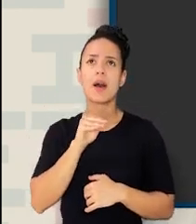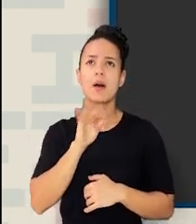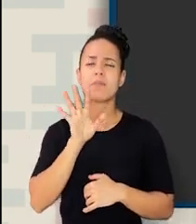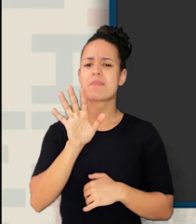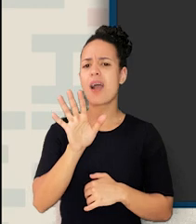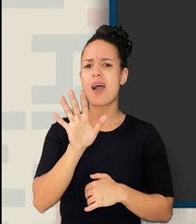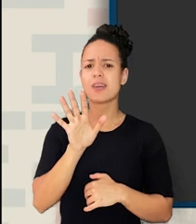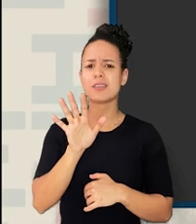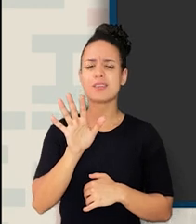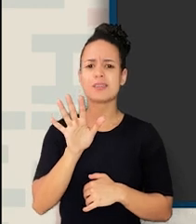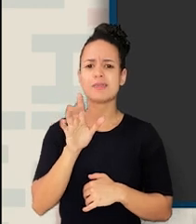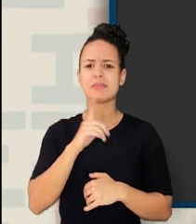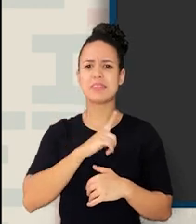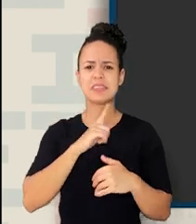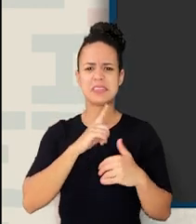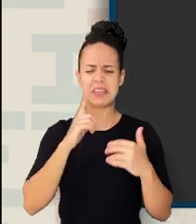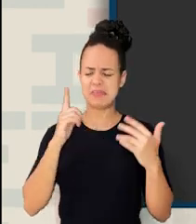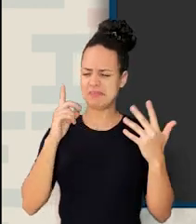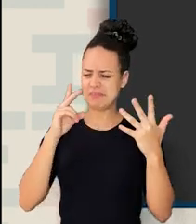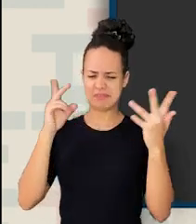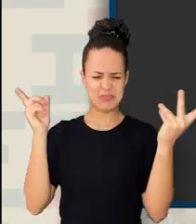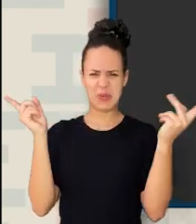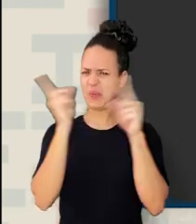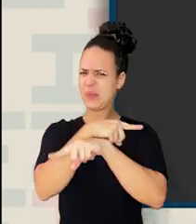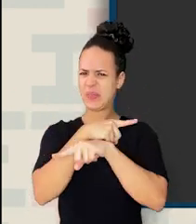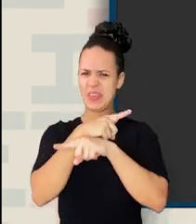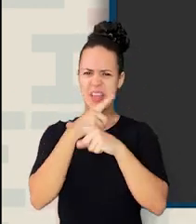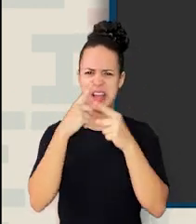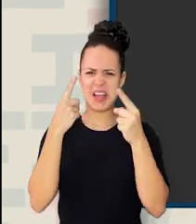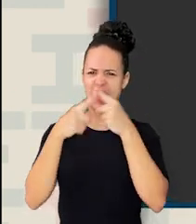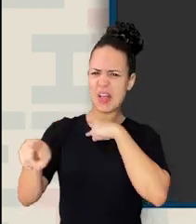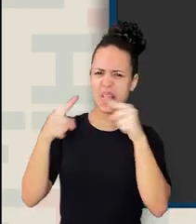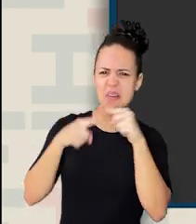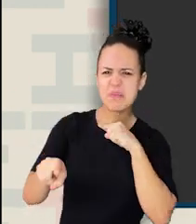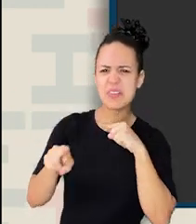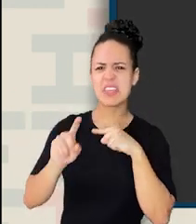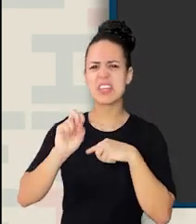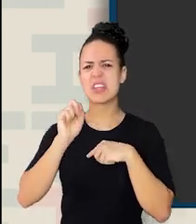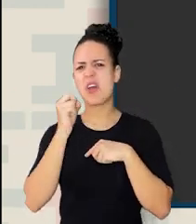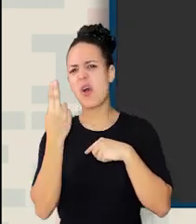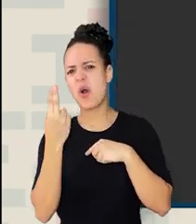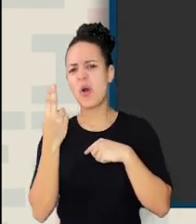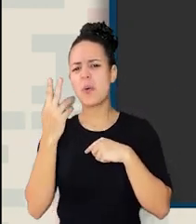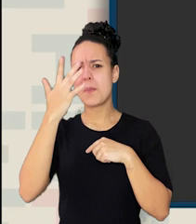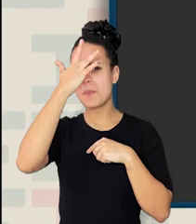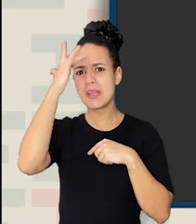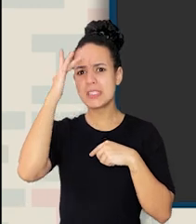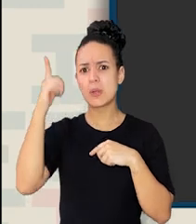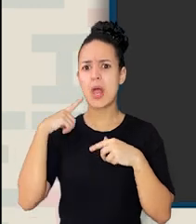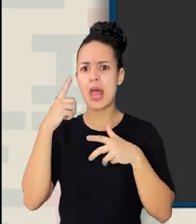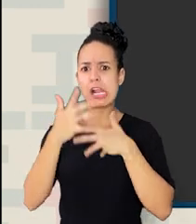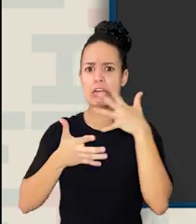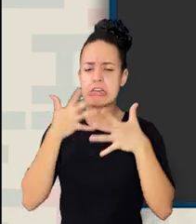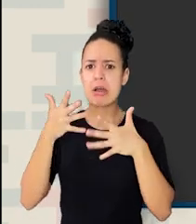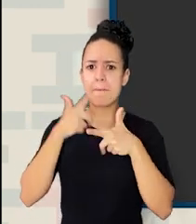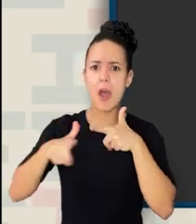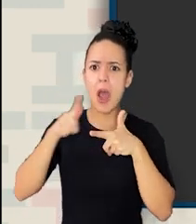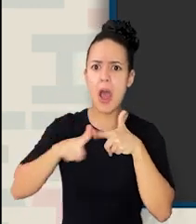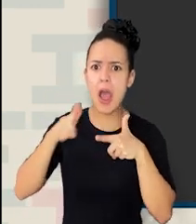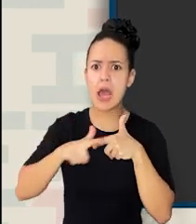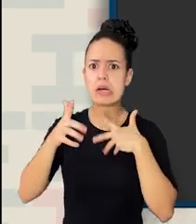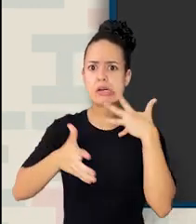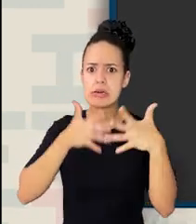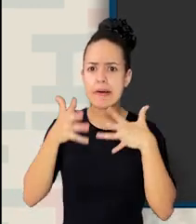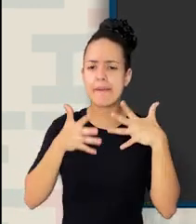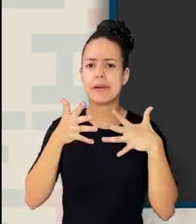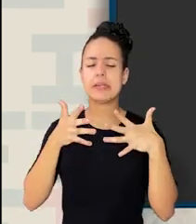sei lá, um discurso desconexo. Ou alguém que, por exemplo, tem problema na fala e vai falar